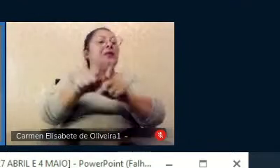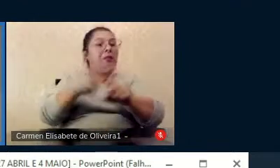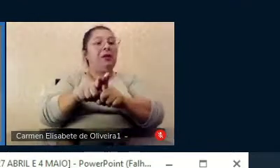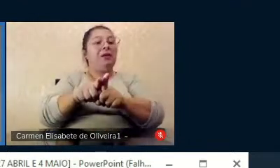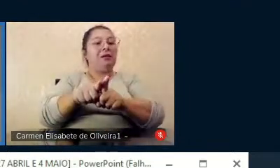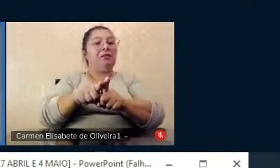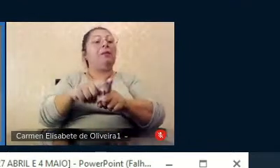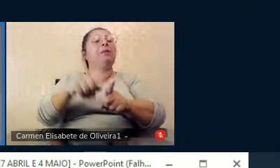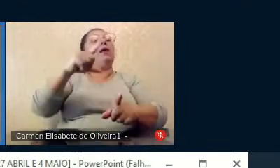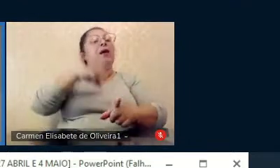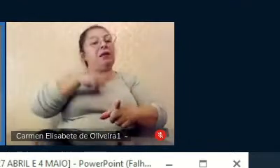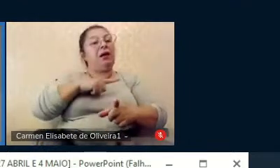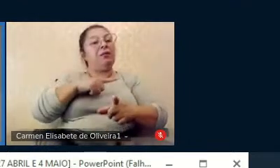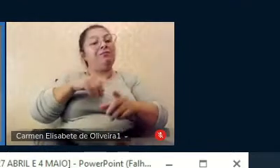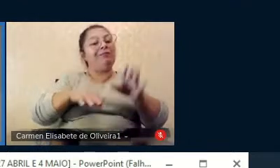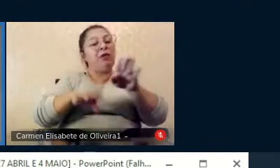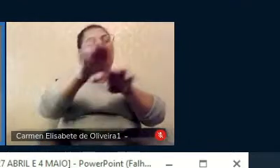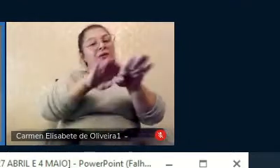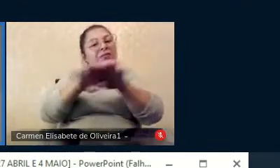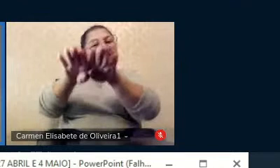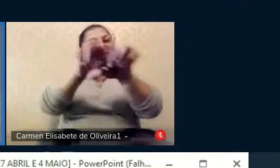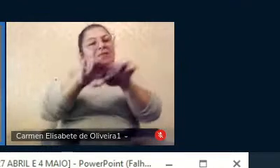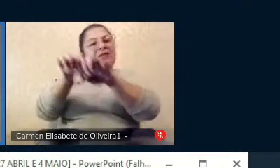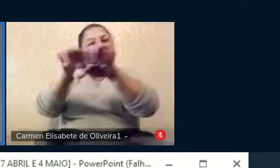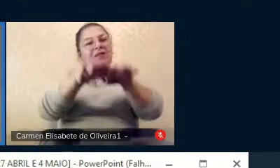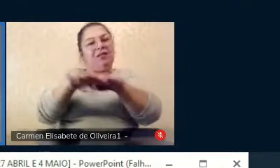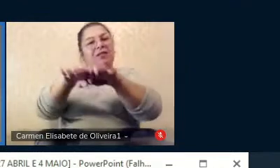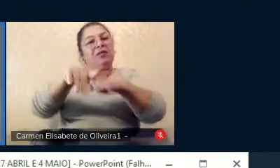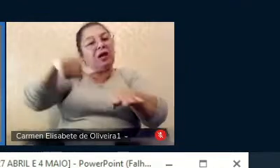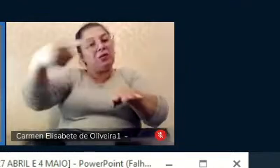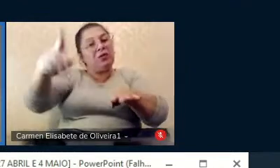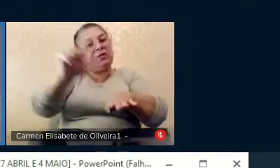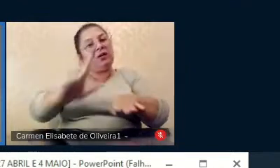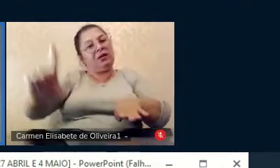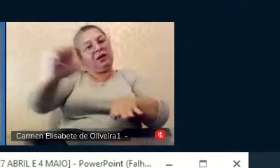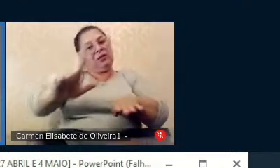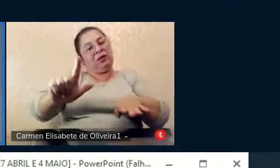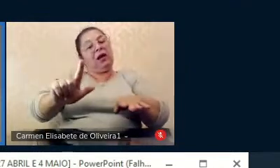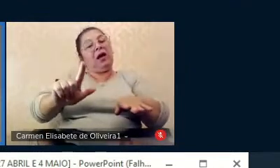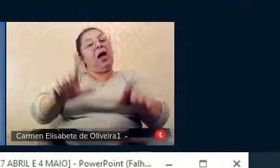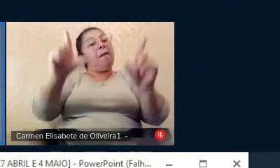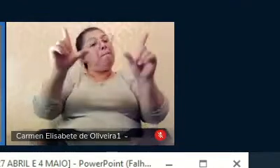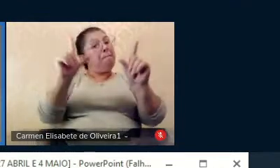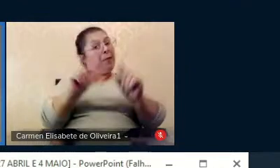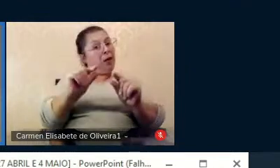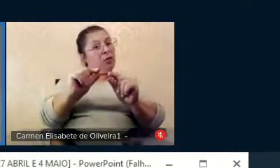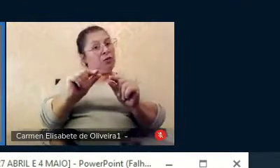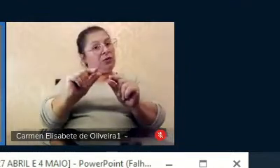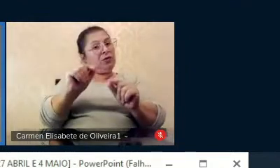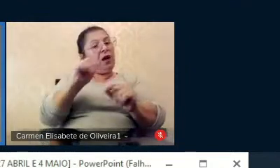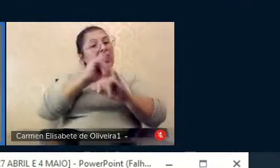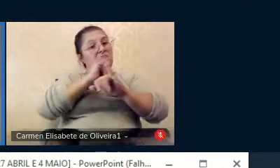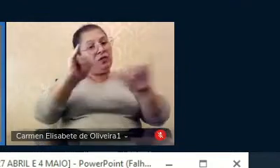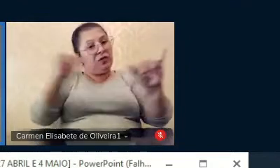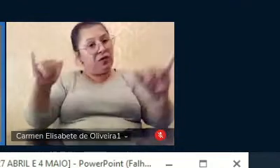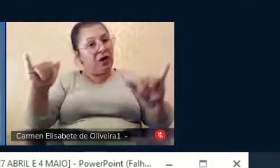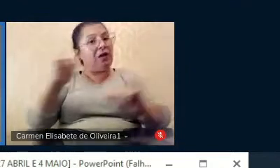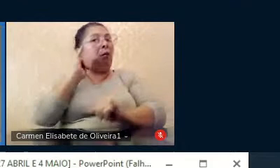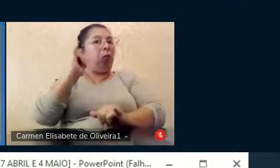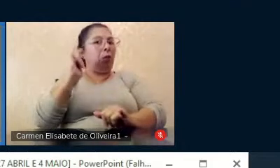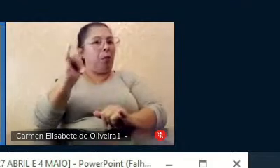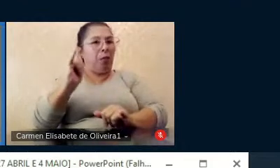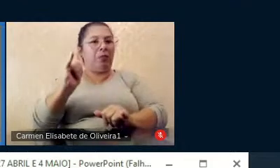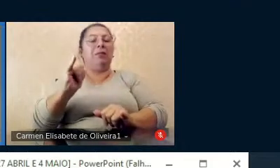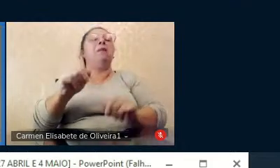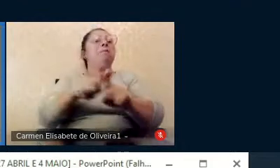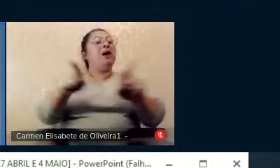ela está no mesmo nível que as outras literaturas, talvez menos divulgada, porque são estudos recentes, mas que nós temos todas